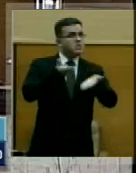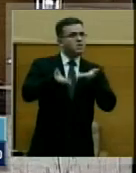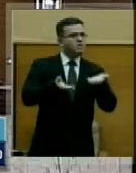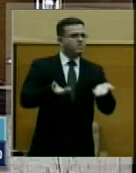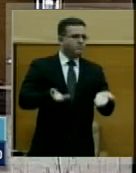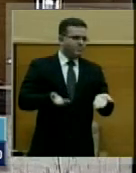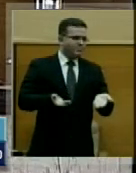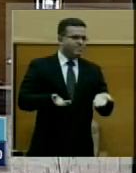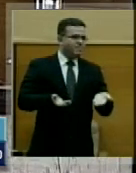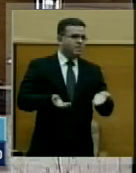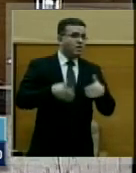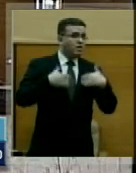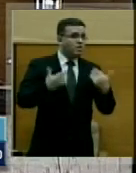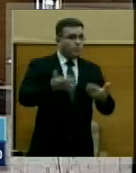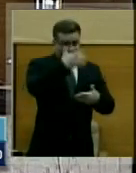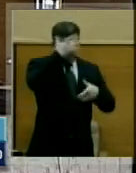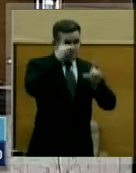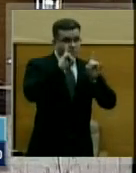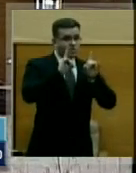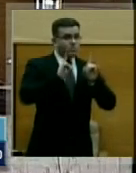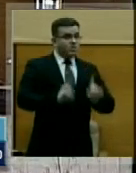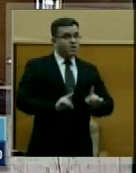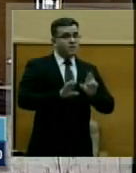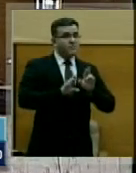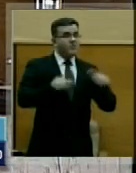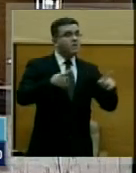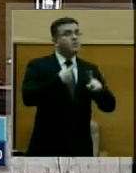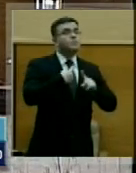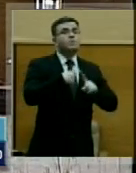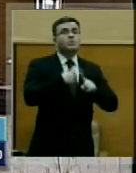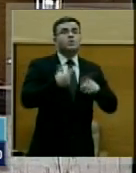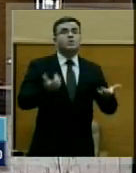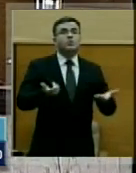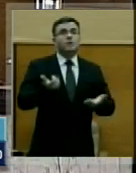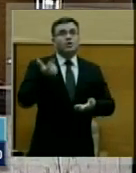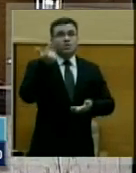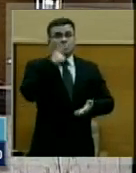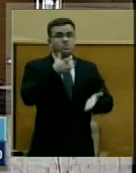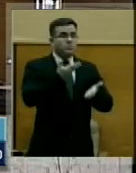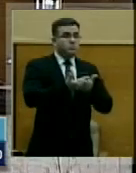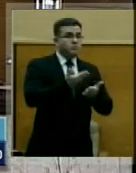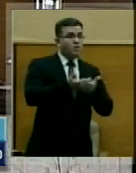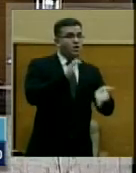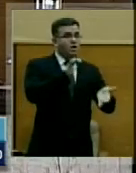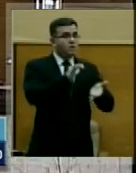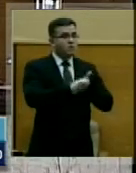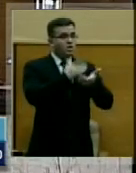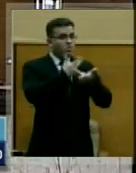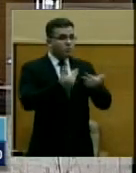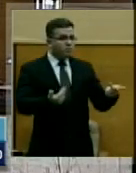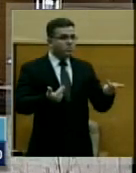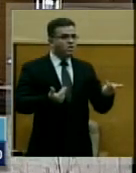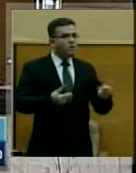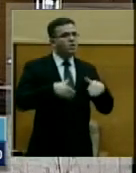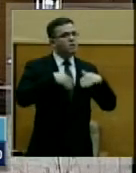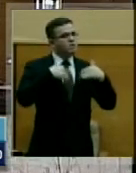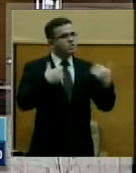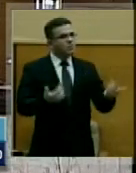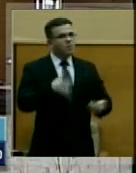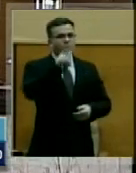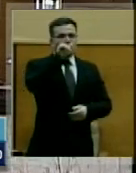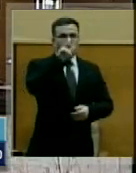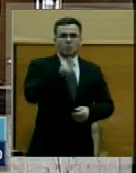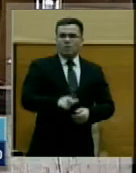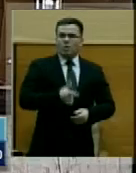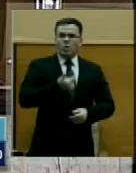deficiente, então, seria diferente por conseguir estudar, trabalhar ou se casar? Tais ações, ou ainda